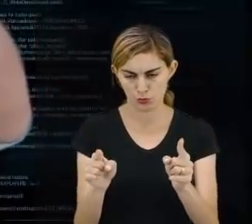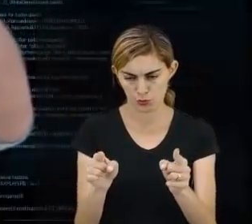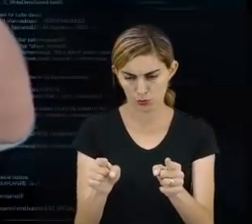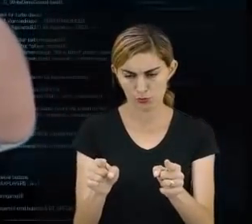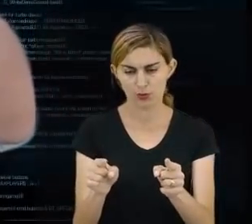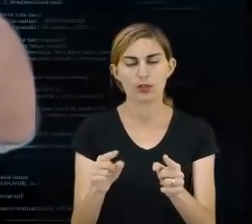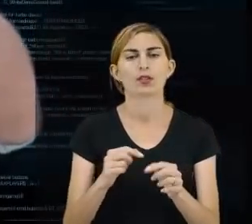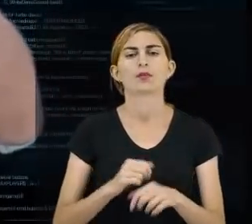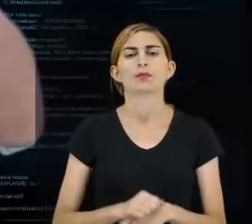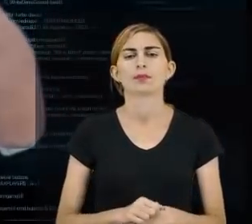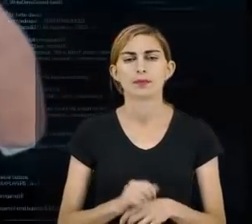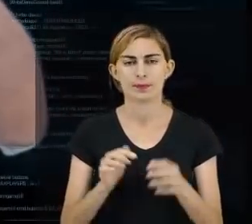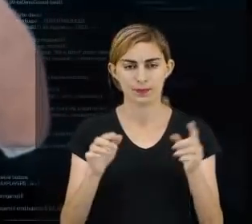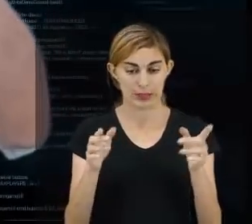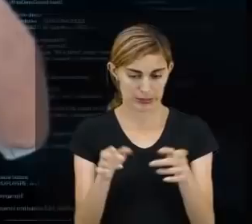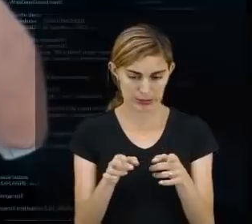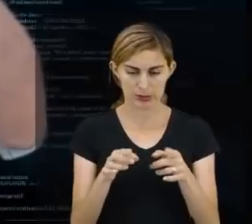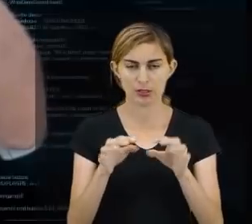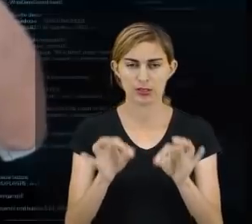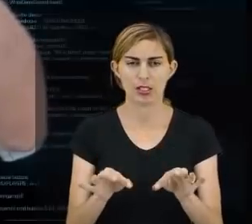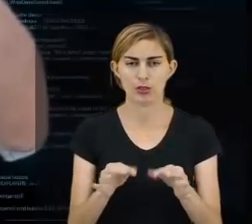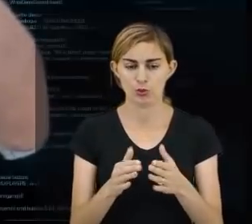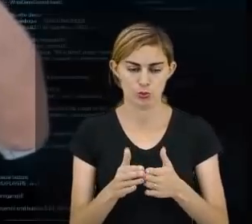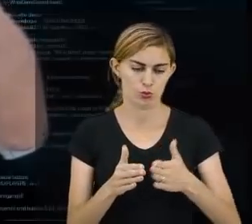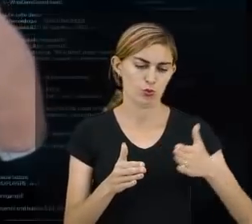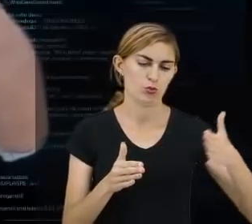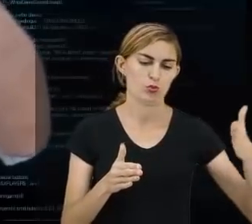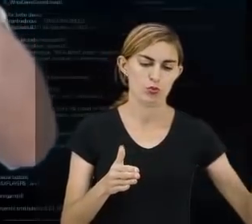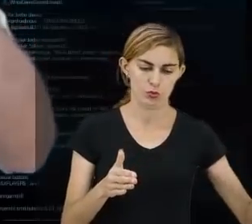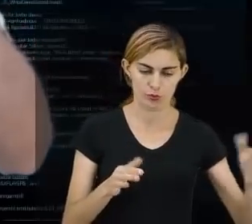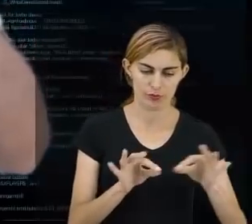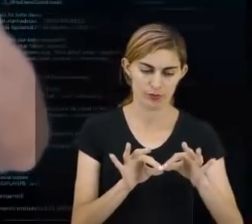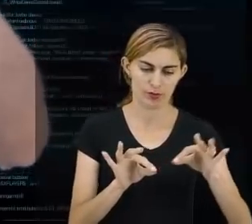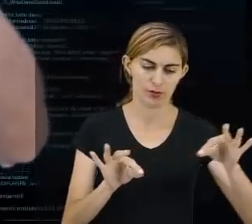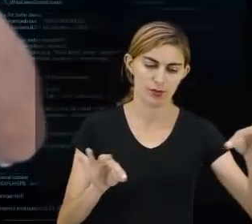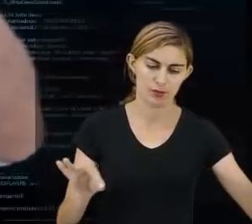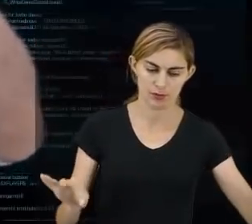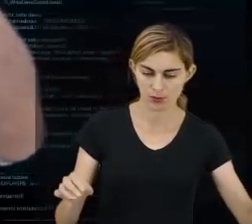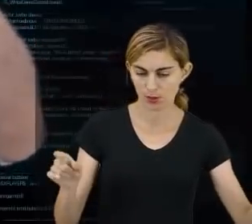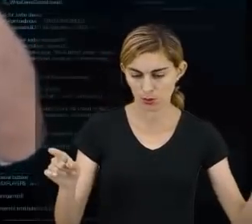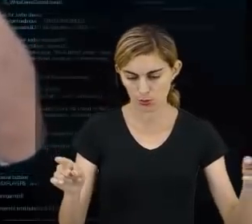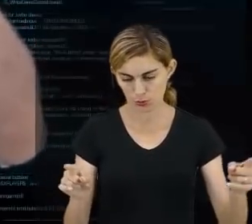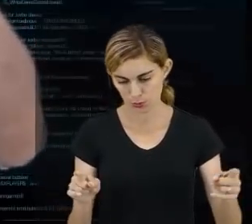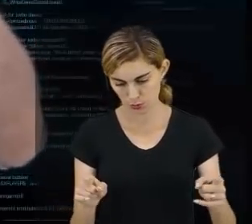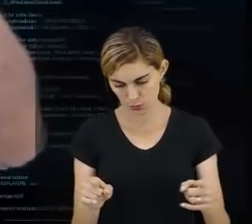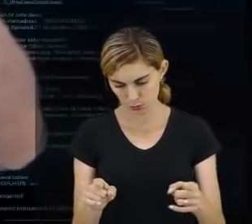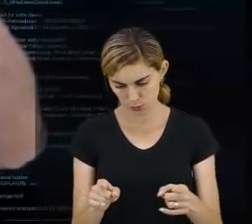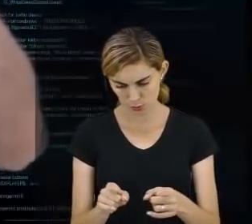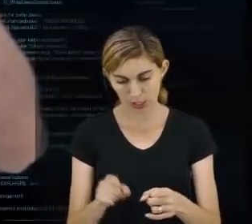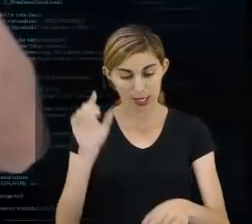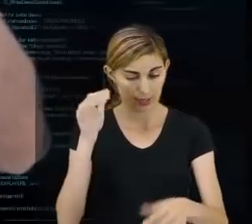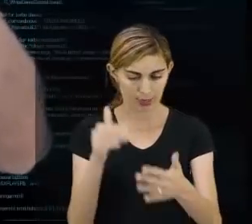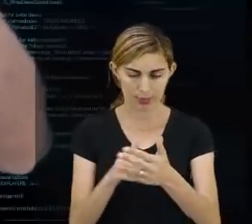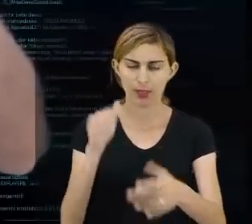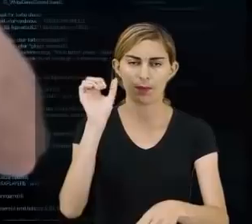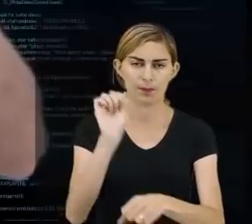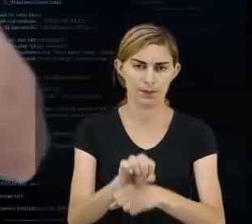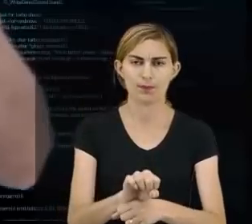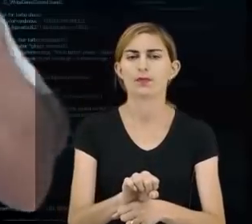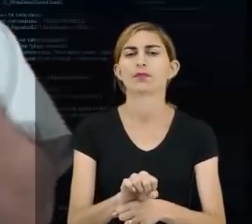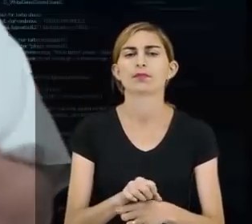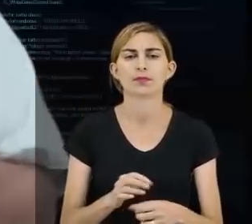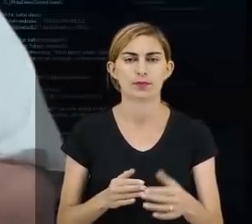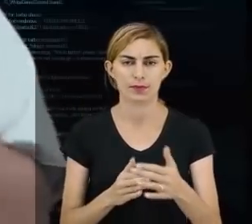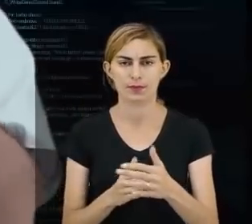comendo aquele elemento. Você expande, ele expande junto. Você diminui, ele diminui até um tamanho mínimo e